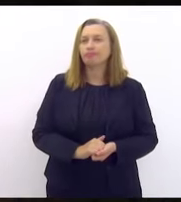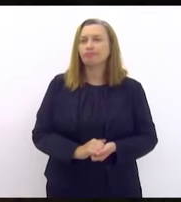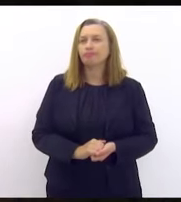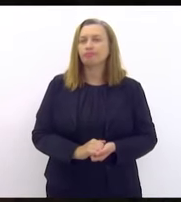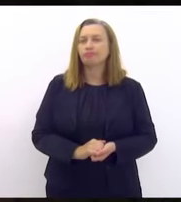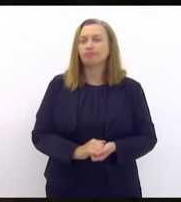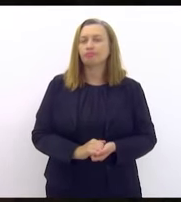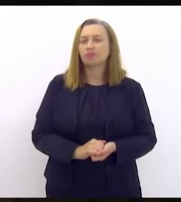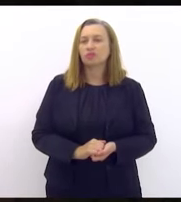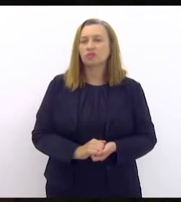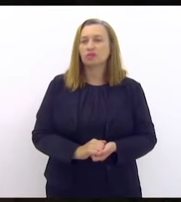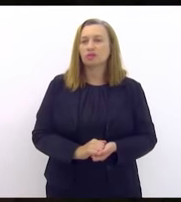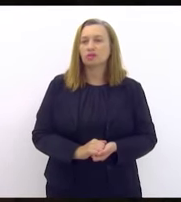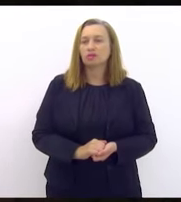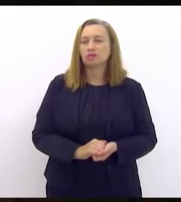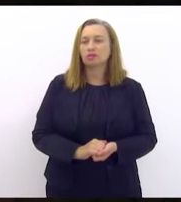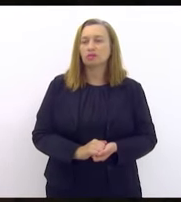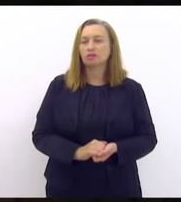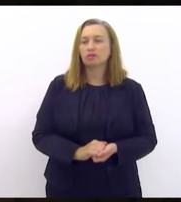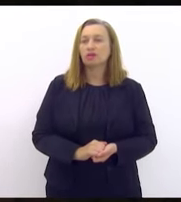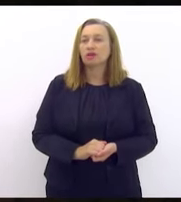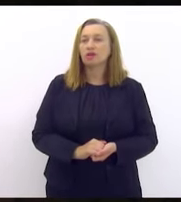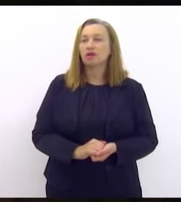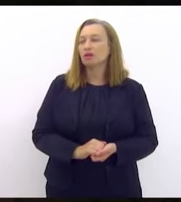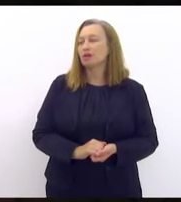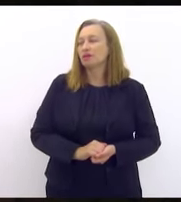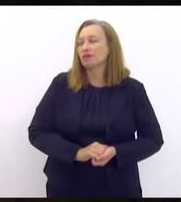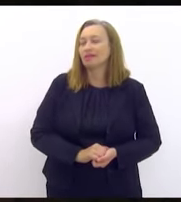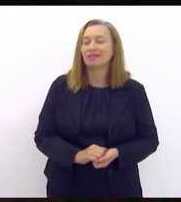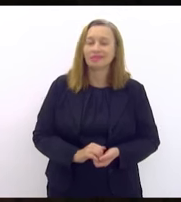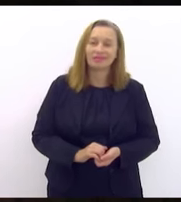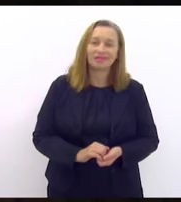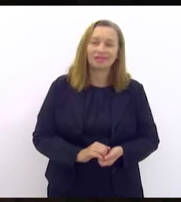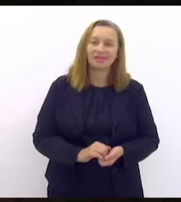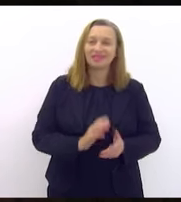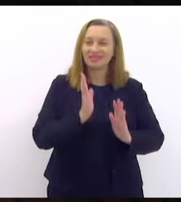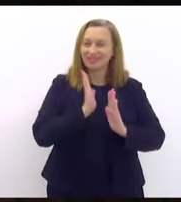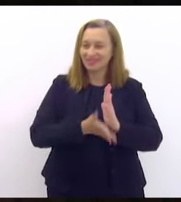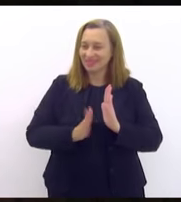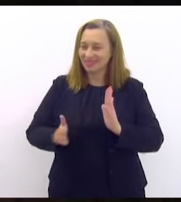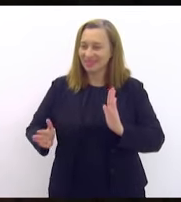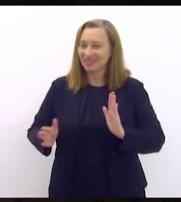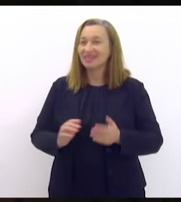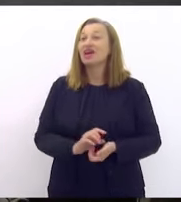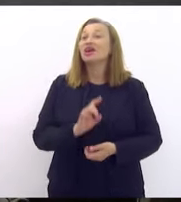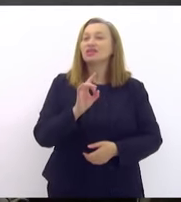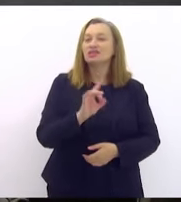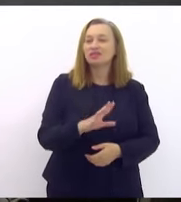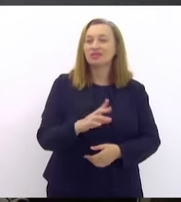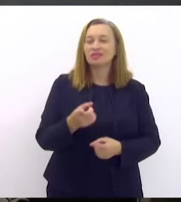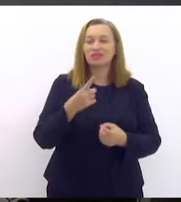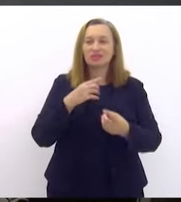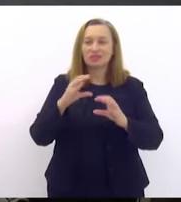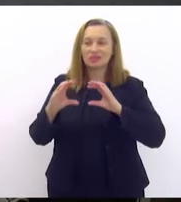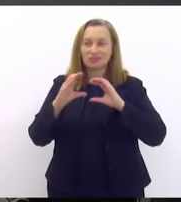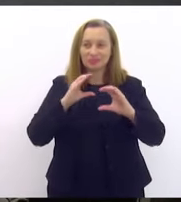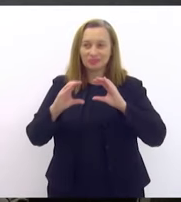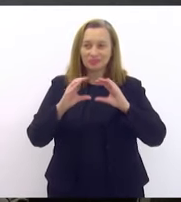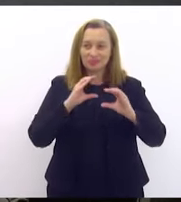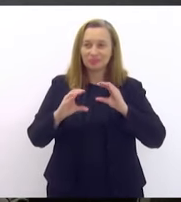Até acionei a buzina para Vossa Excelência. Pela ordem. Presidente, apenas para fazer uma comunicação,